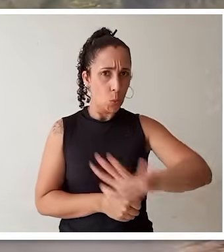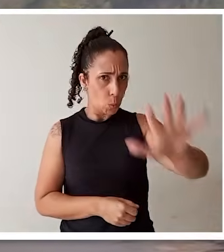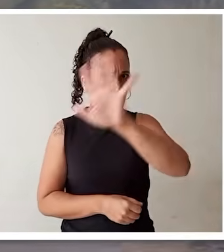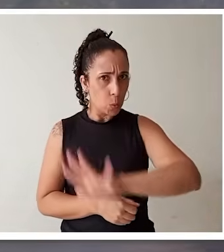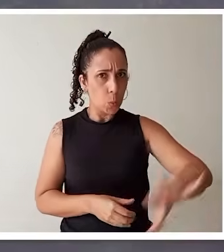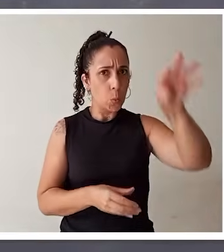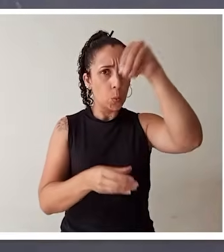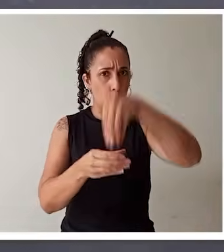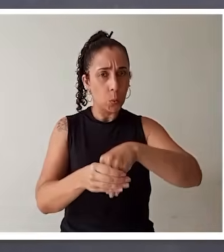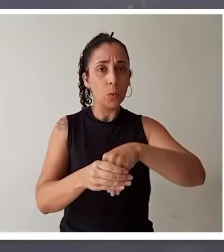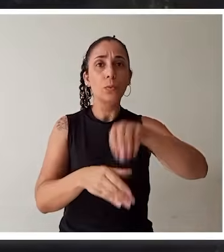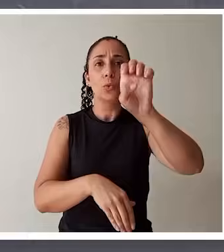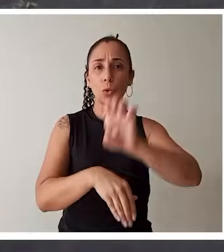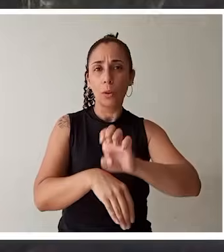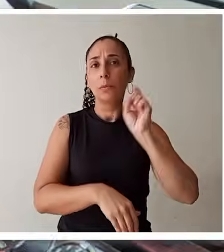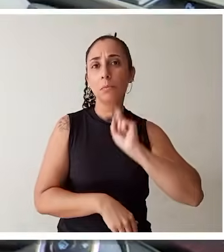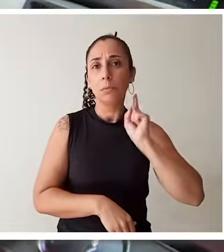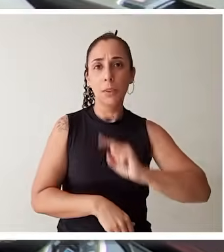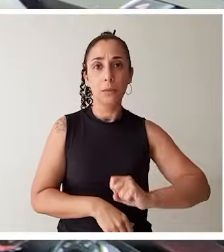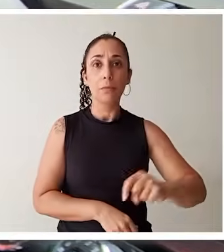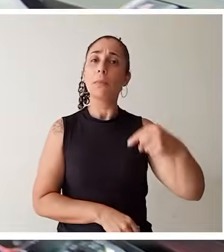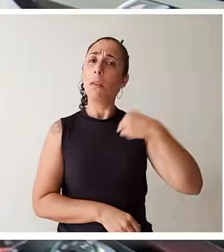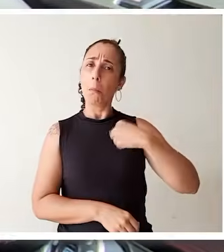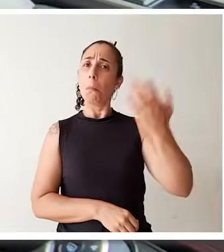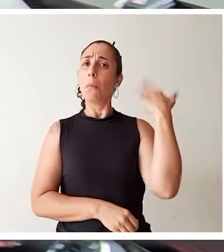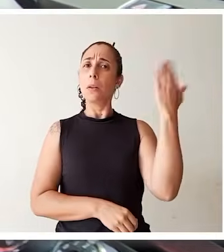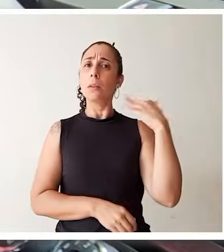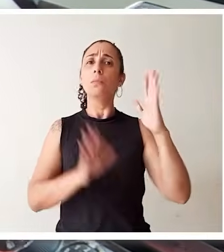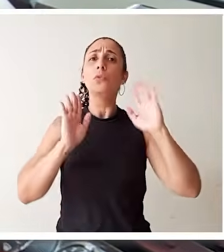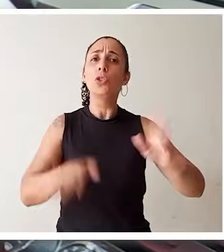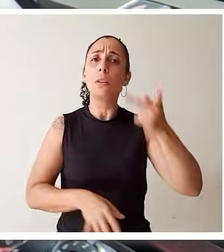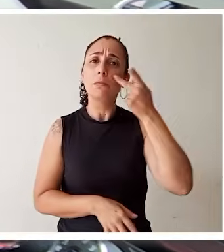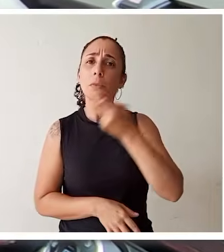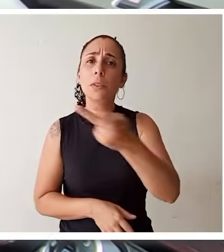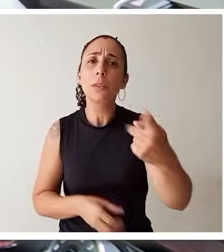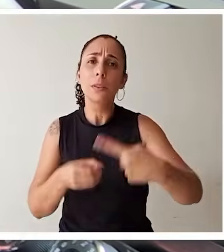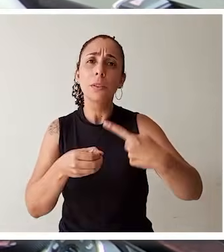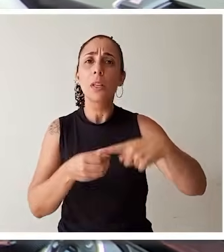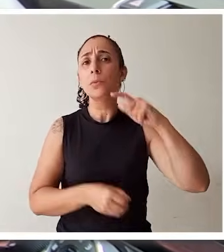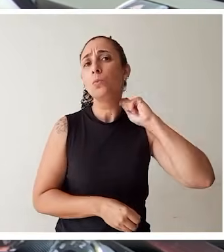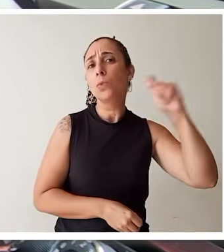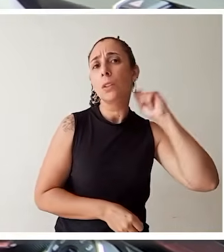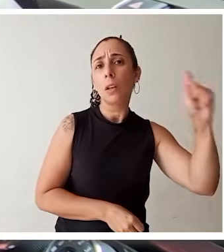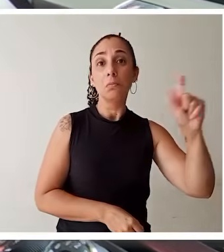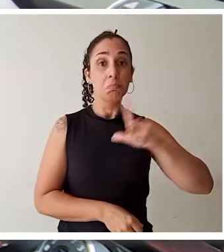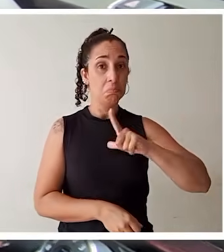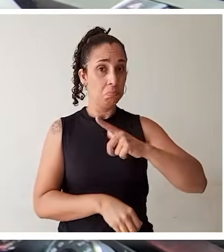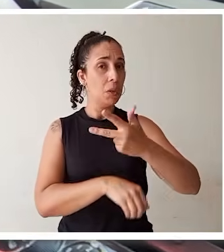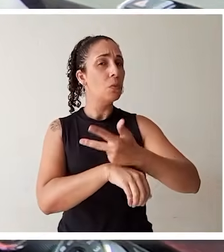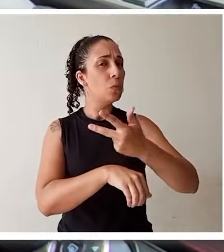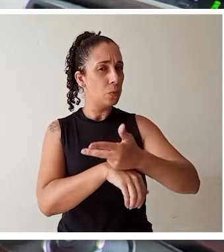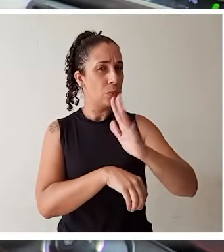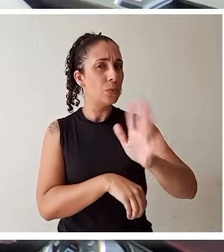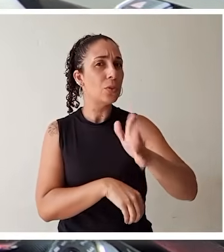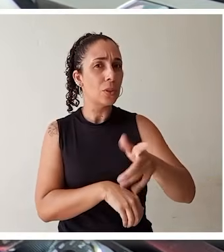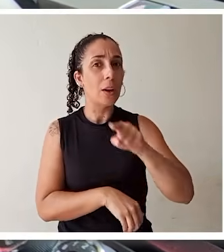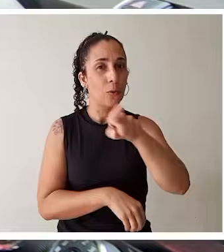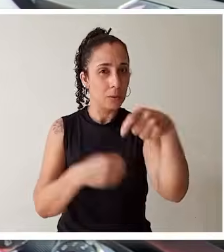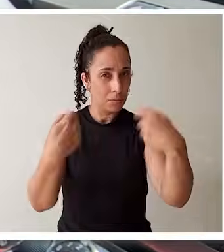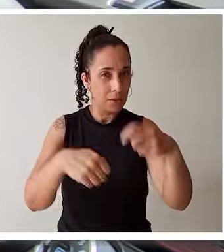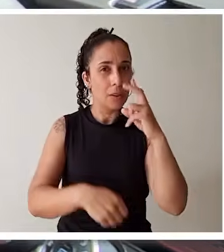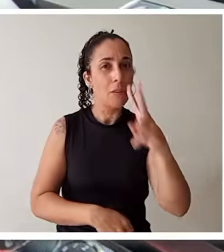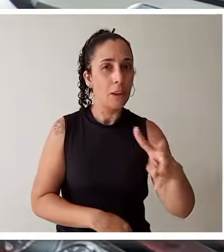municípios também são do estado de Minas Gerais. E por falar em Tiradentes, aqui no canal já tem uma trip sobre Tiradentes, hein? Se você não assistiu,